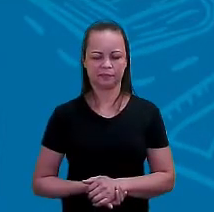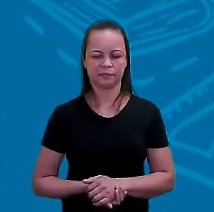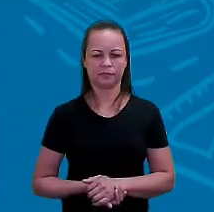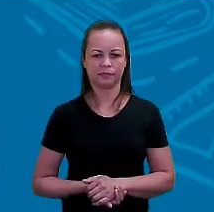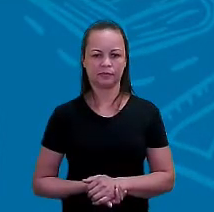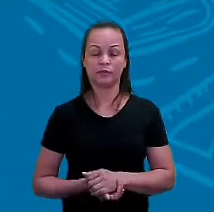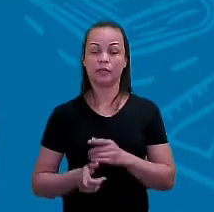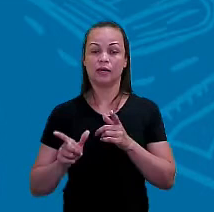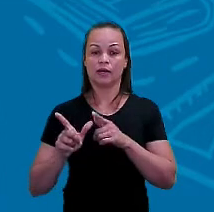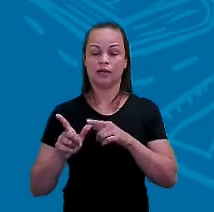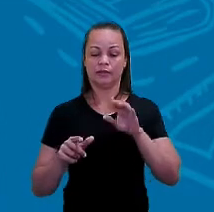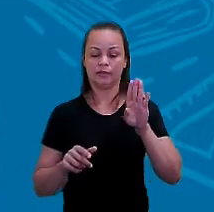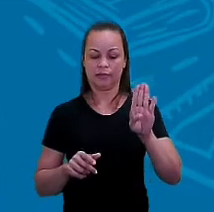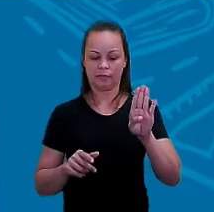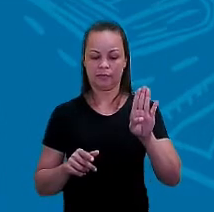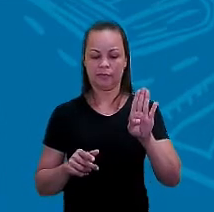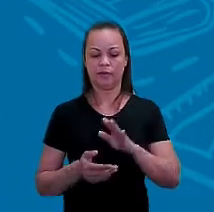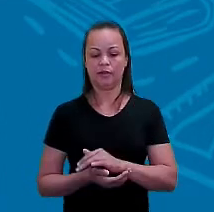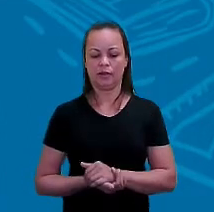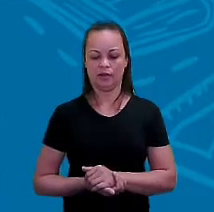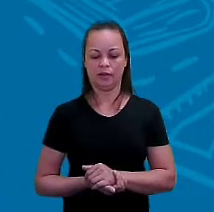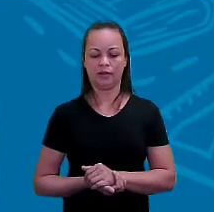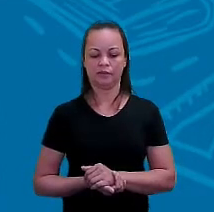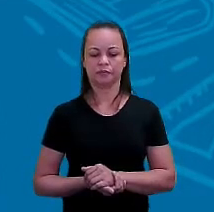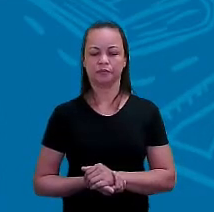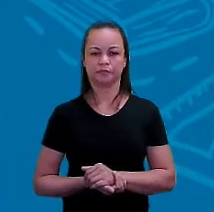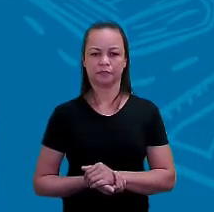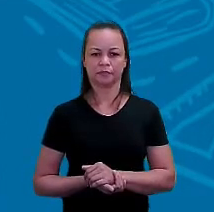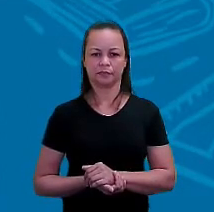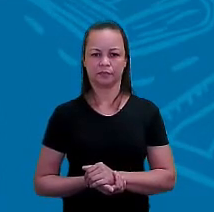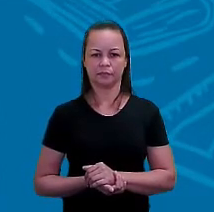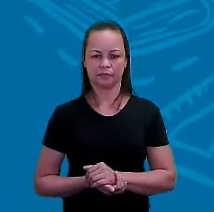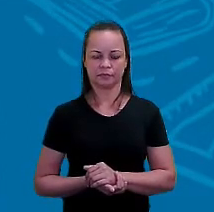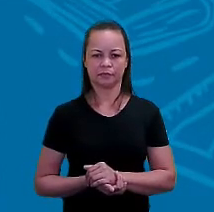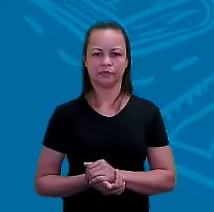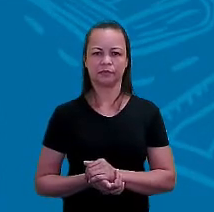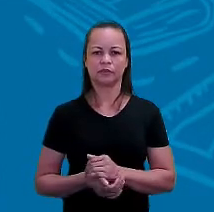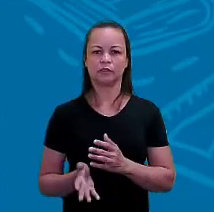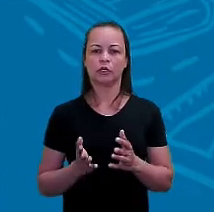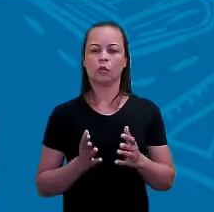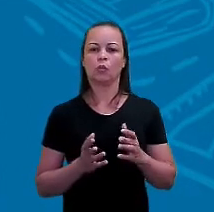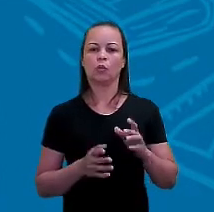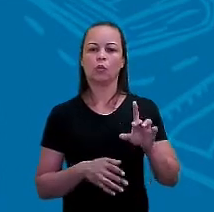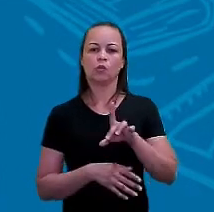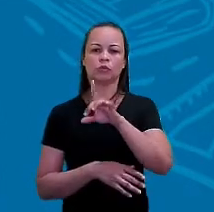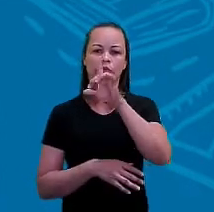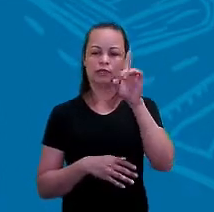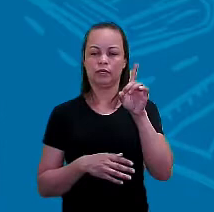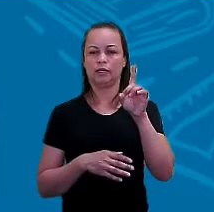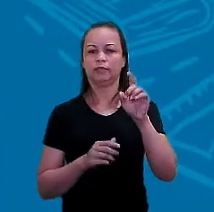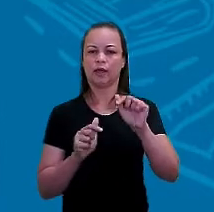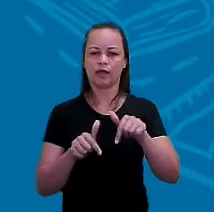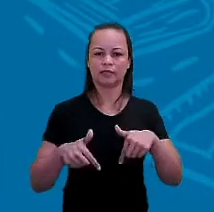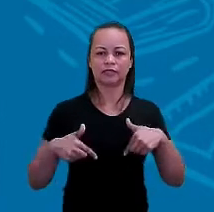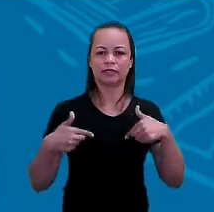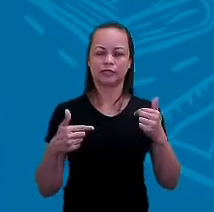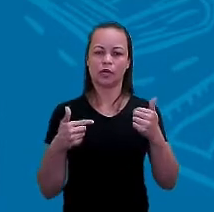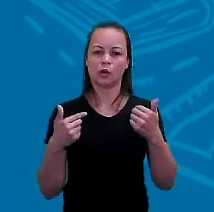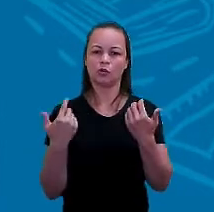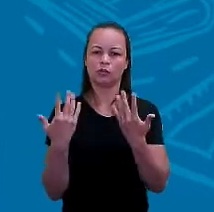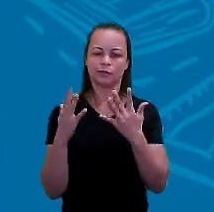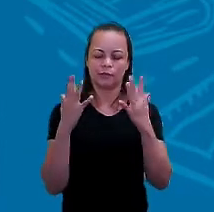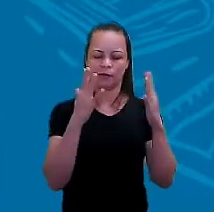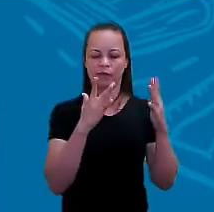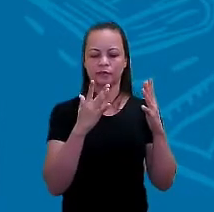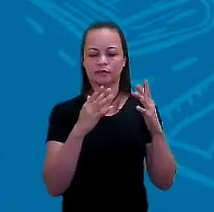is celebrated in November. Thanksgiving is celebrated in November. O Dia de Ação de Graças é celebrado em